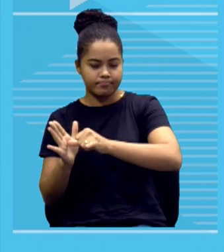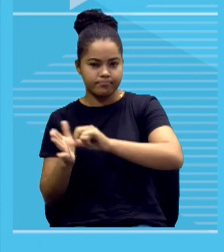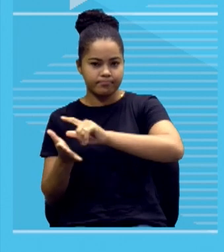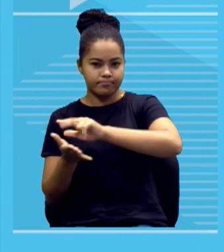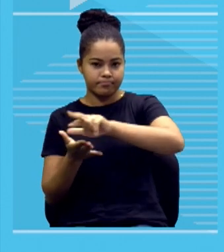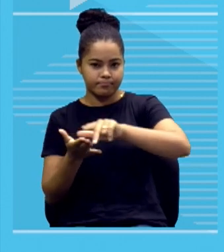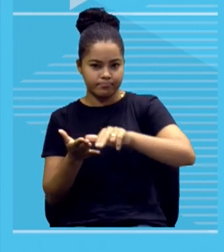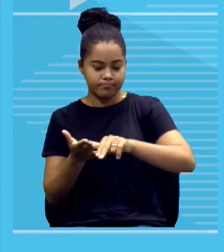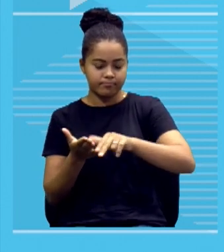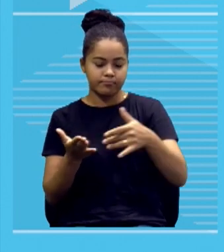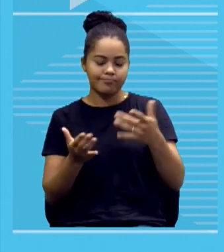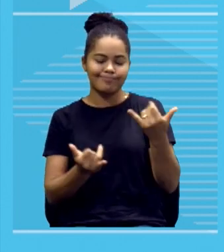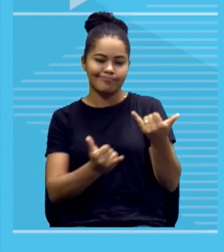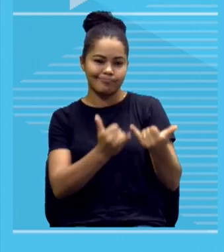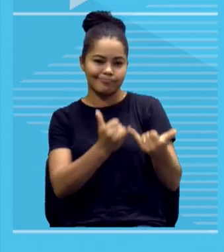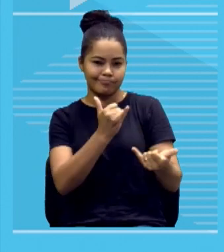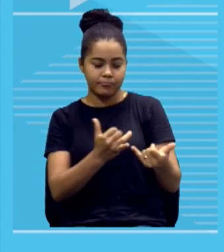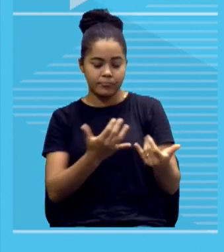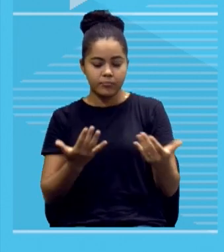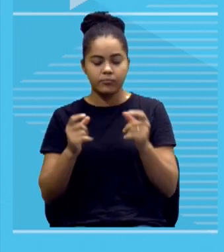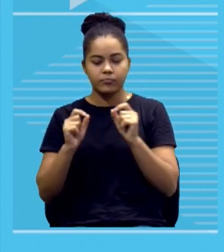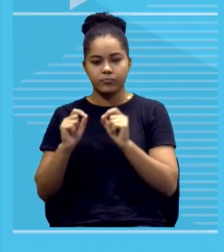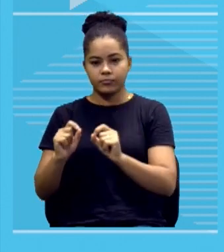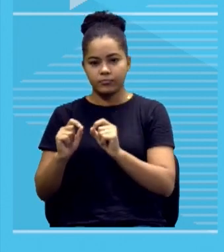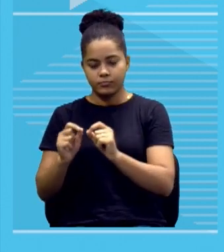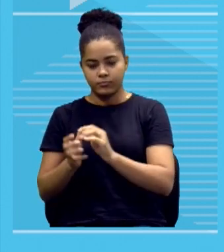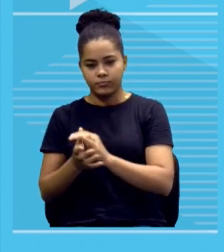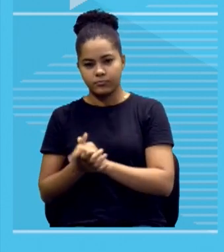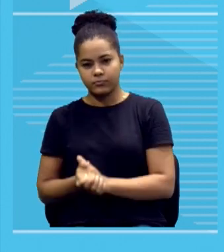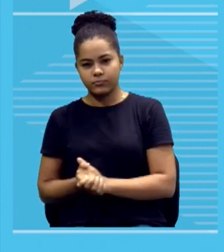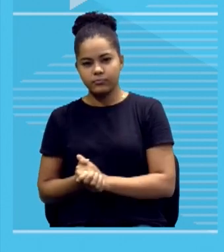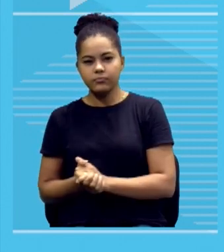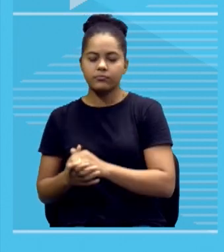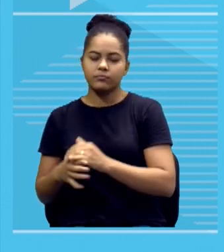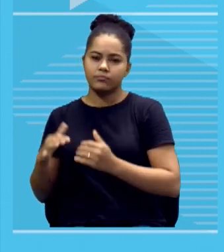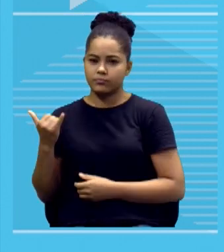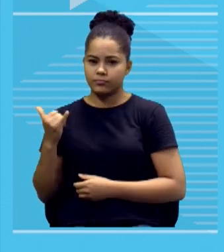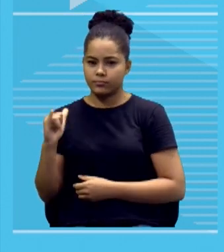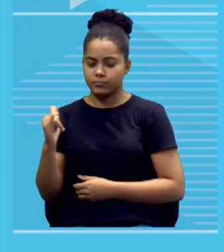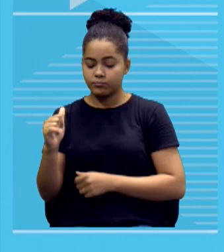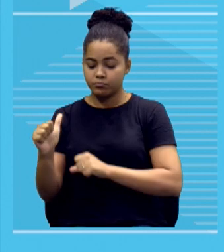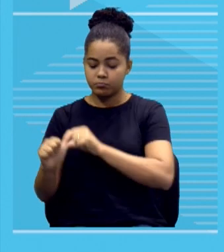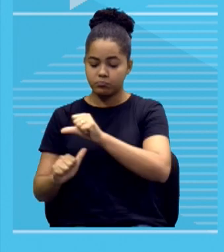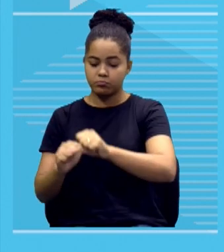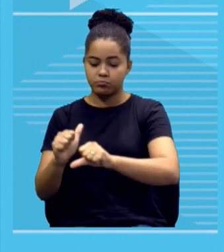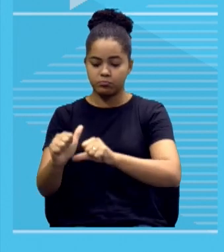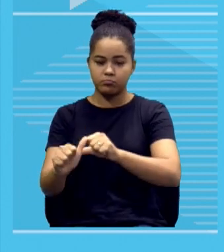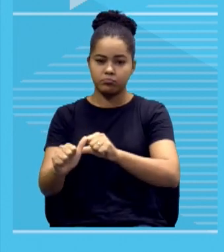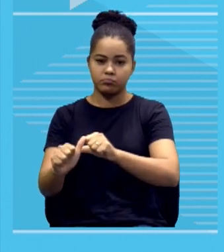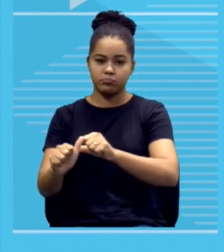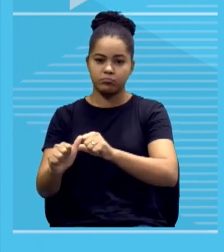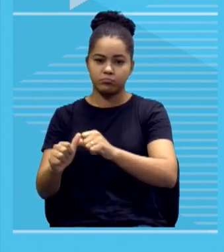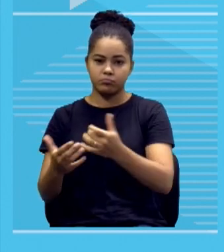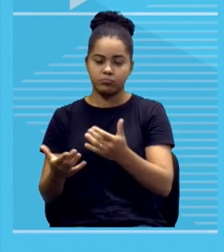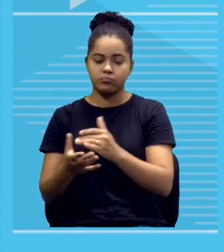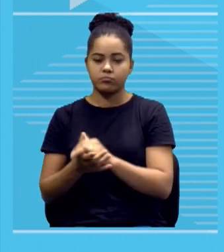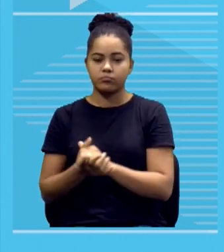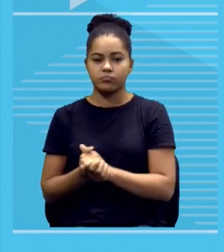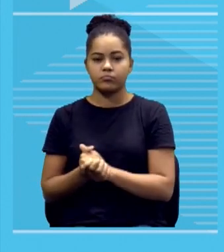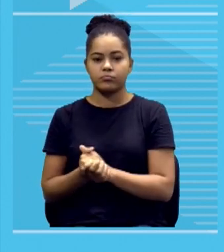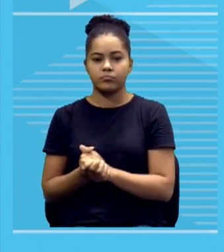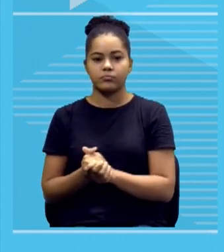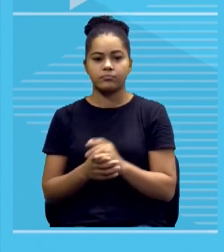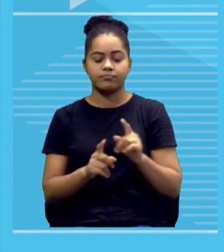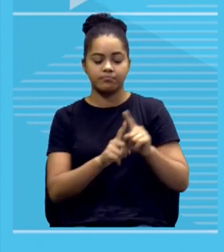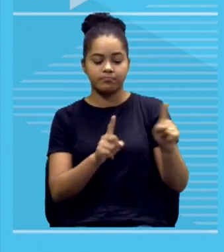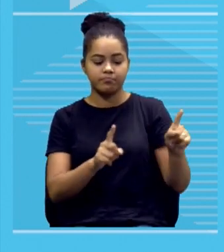Enquanto o gerador transforma qualquer tipo de energia em energia elétrica, o receptor transforma qualquer tipo de energia elétrica em